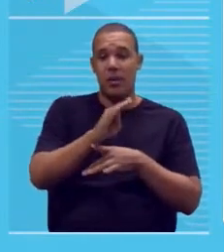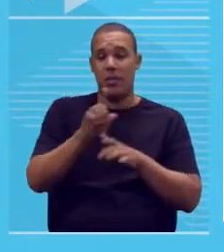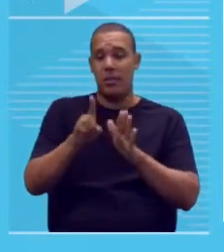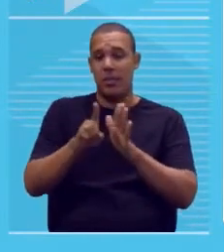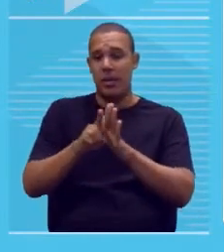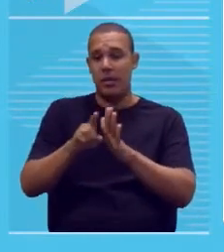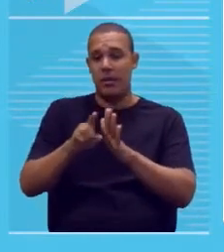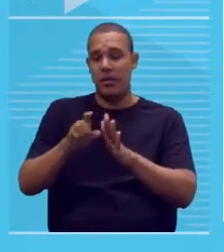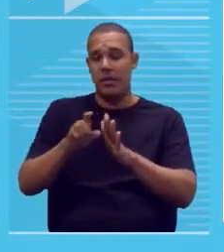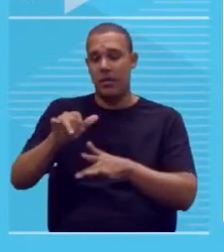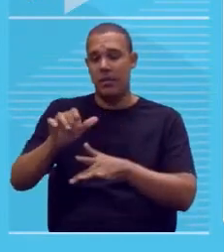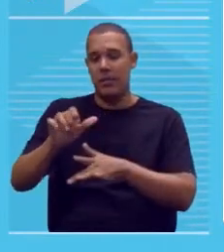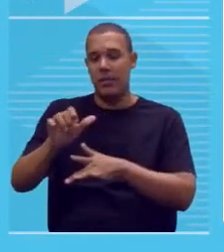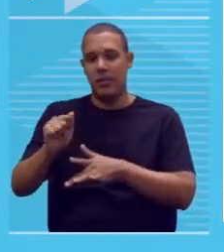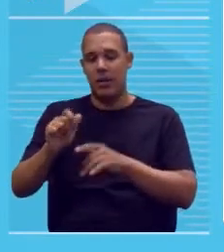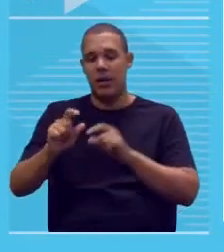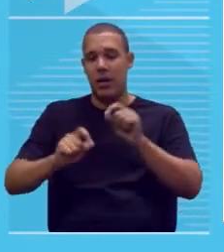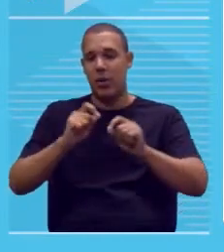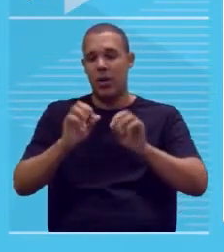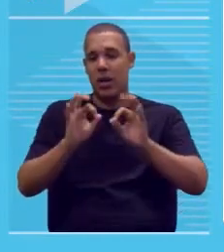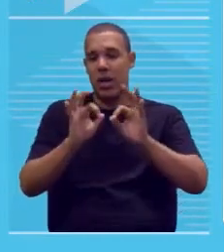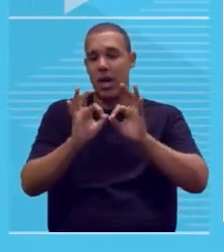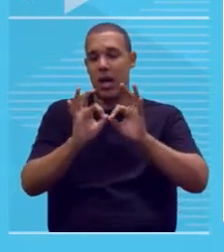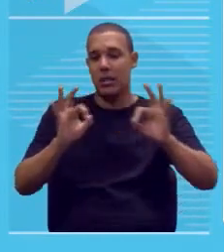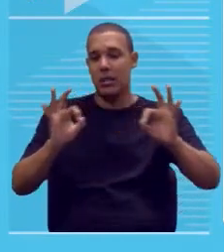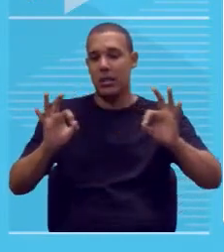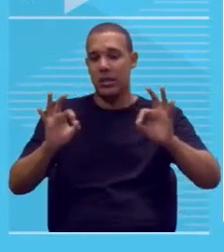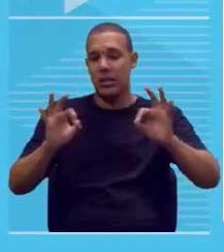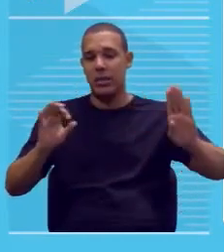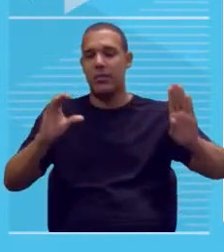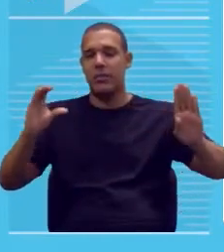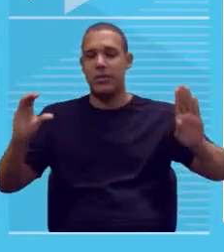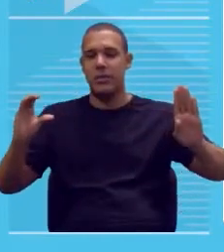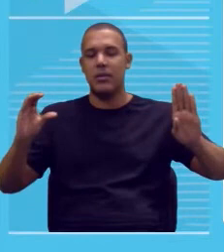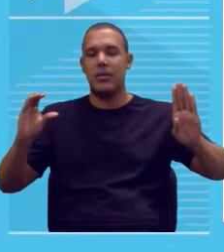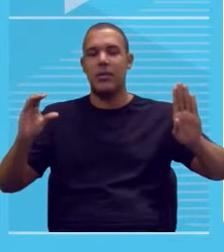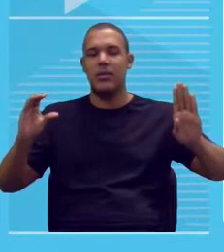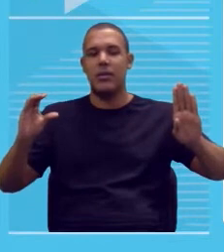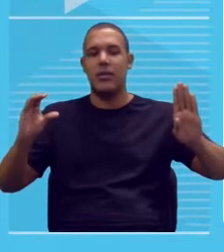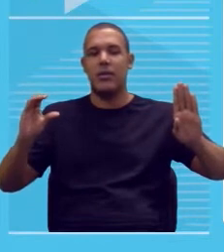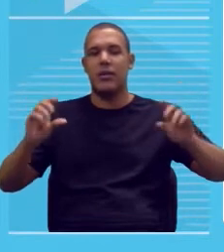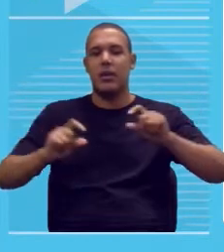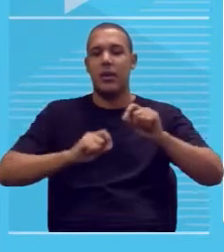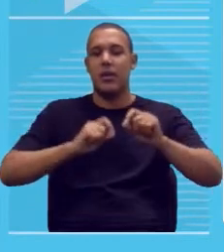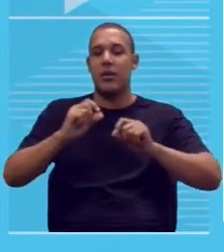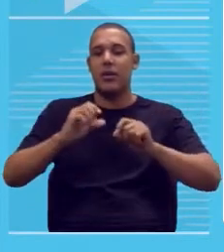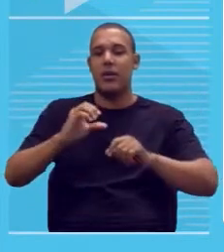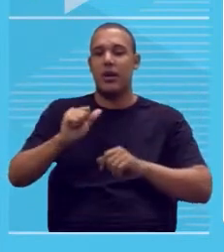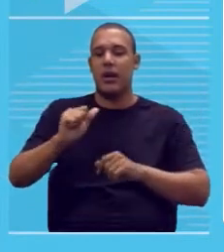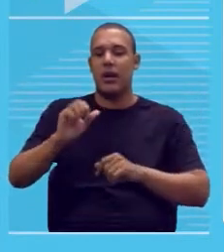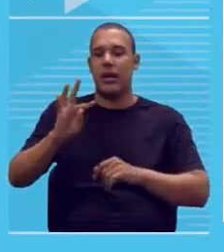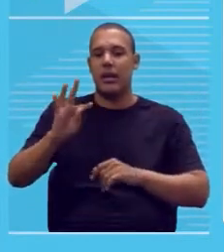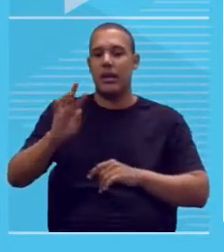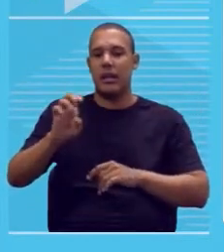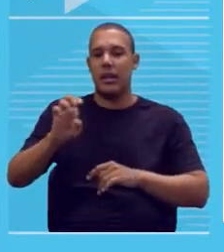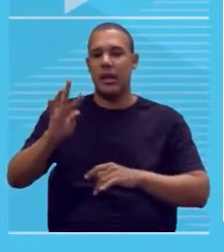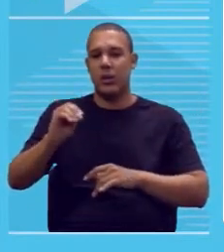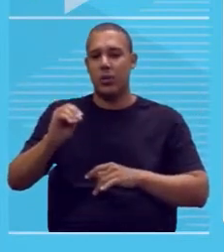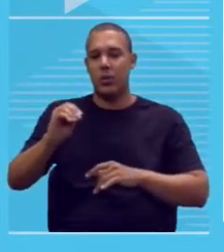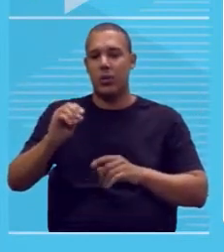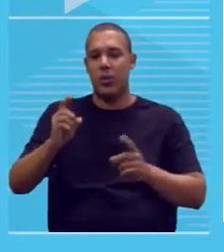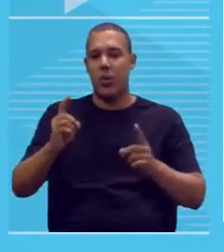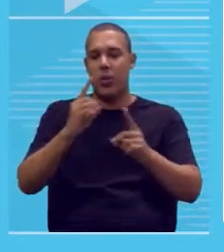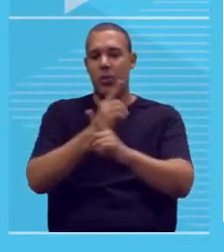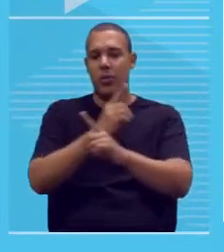YA representa a distância do B para o C, ou seja, é o meu cateto oposto. A distância